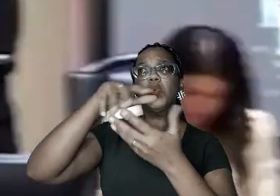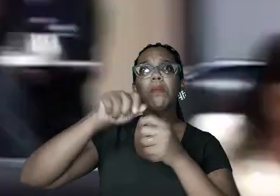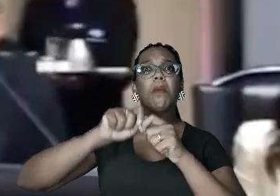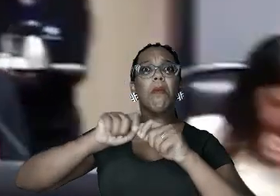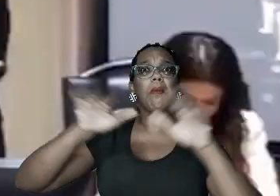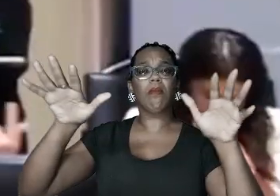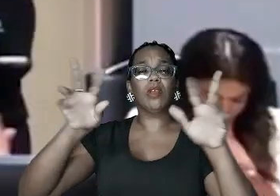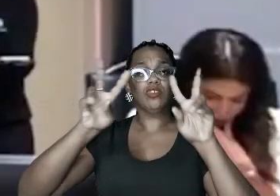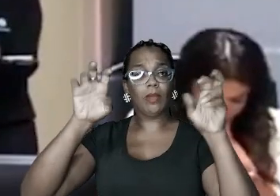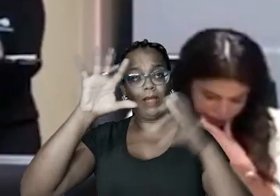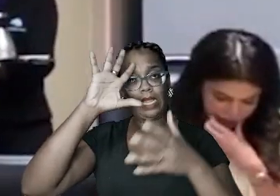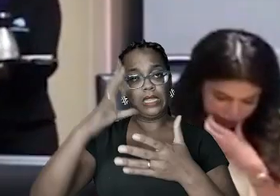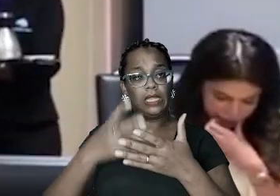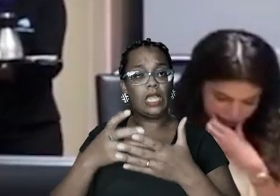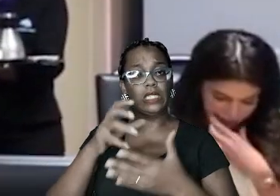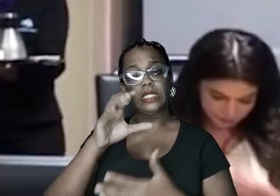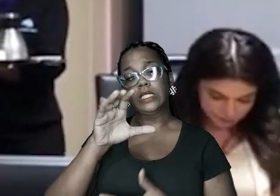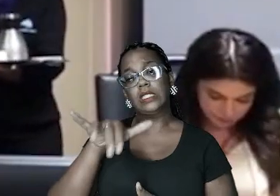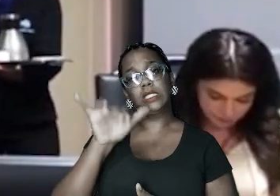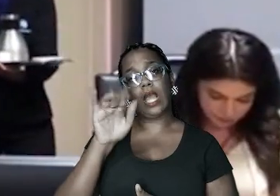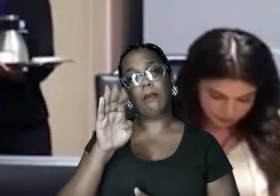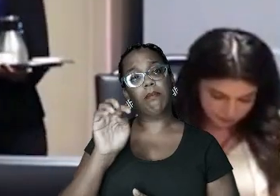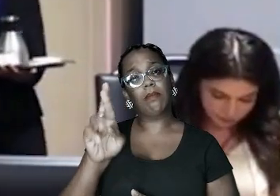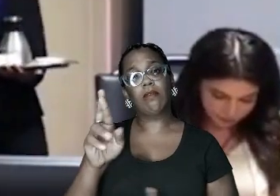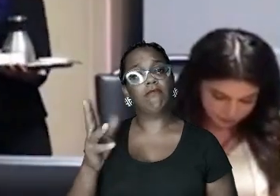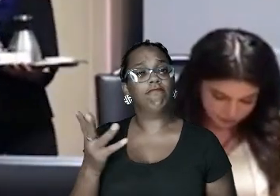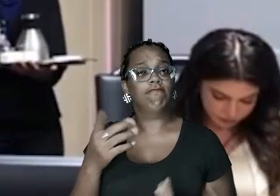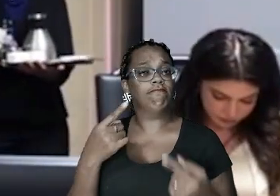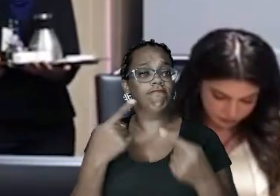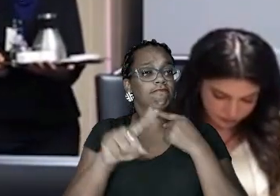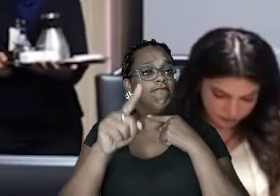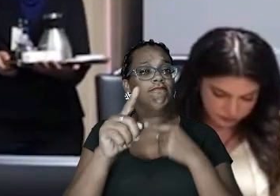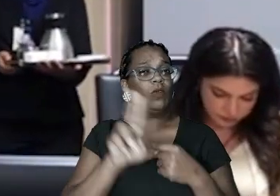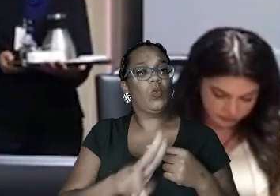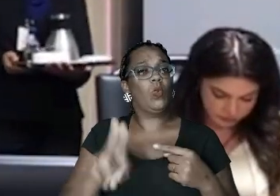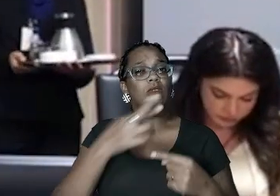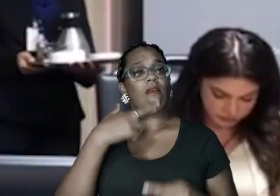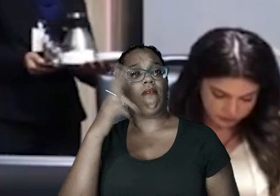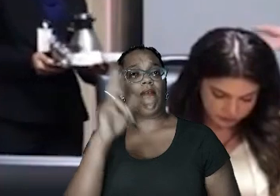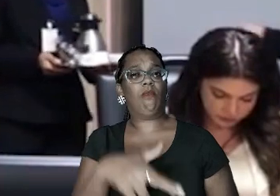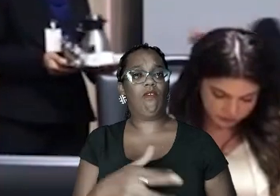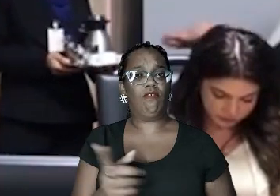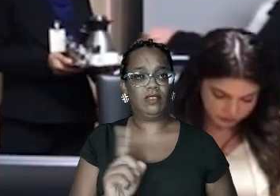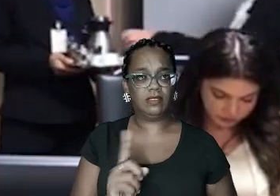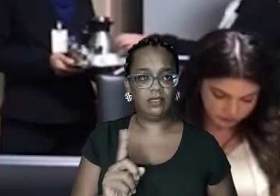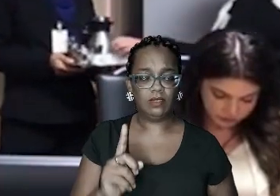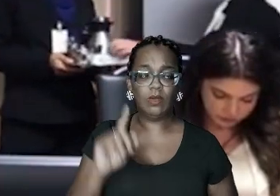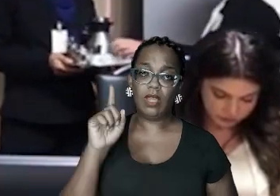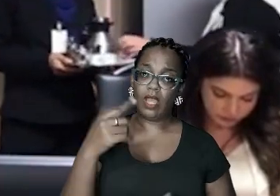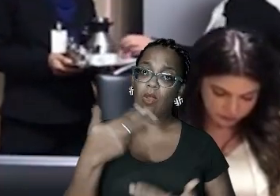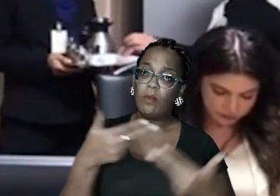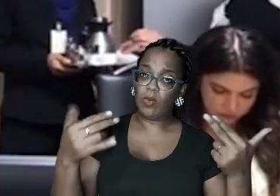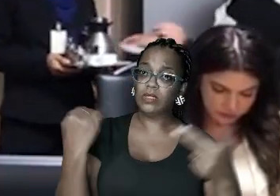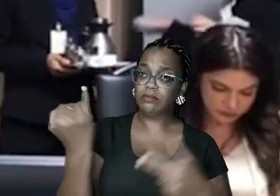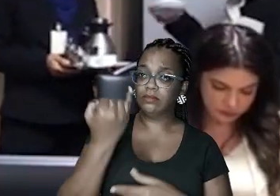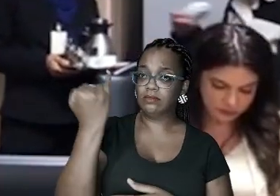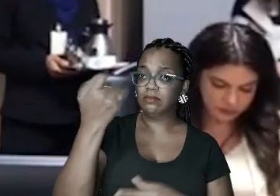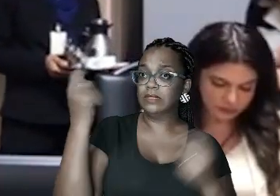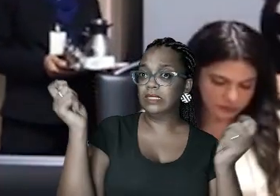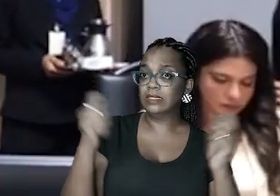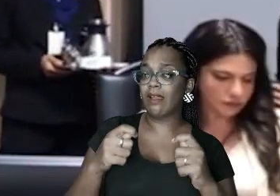universidade de origem mas ao redor do mundo em relação a sua tese de que não insider por exemplo não deveria ser objeto de reprovação